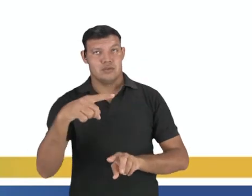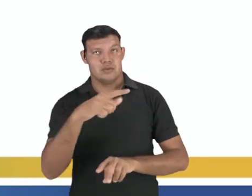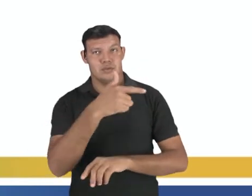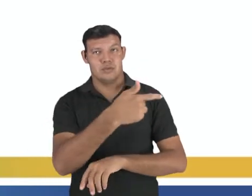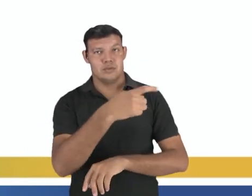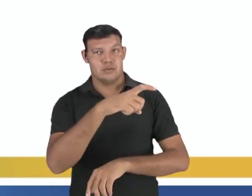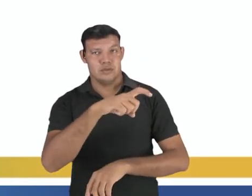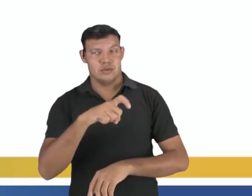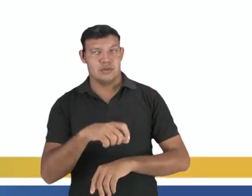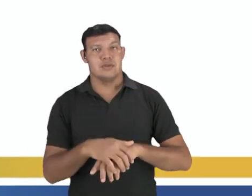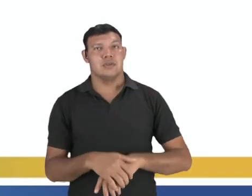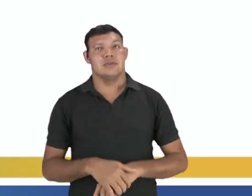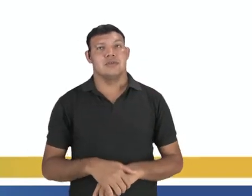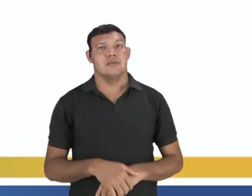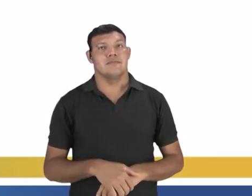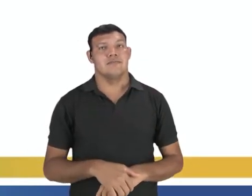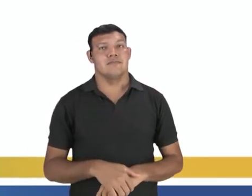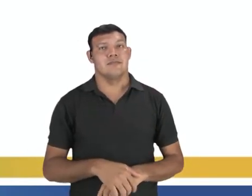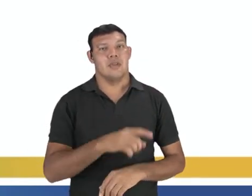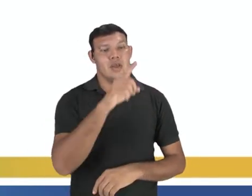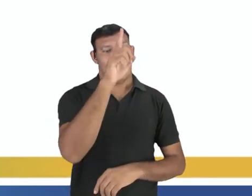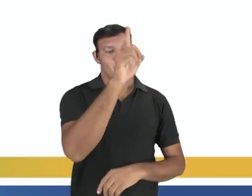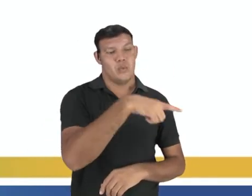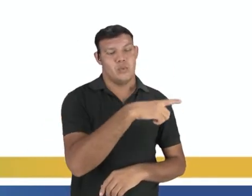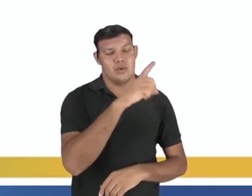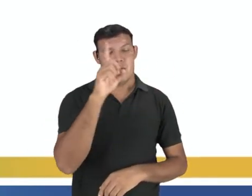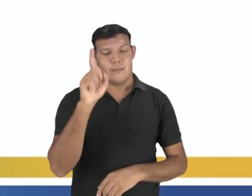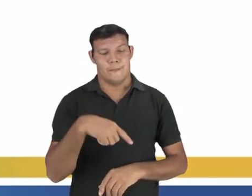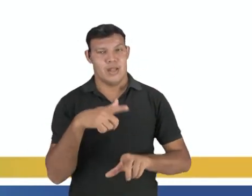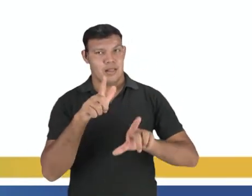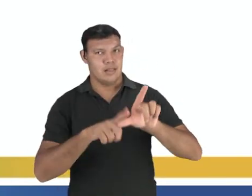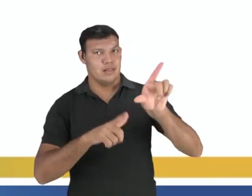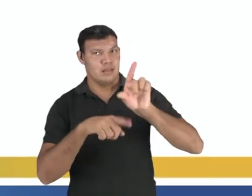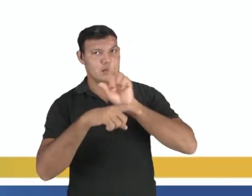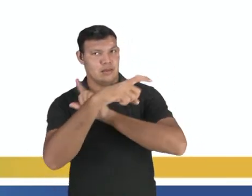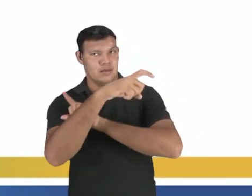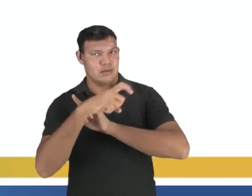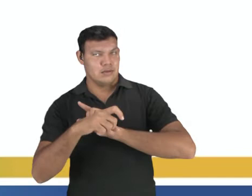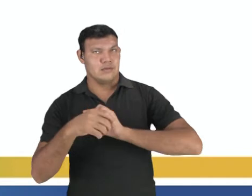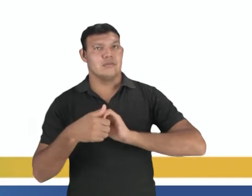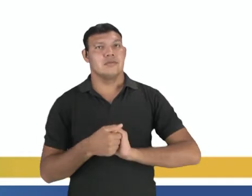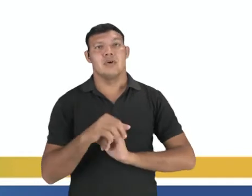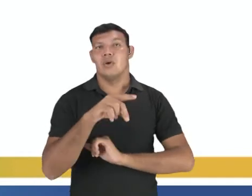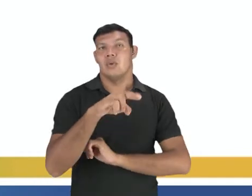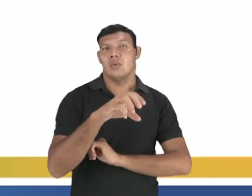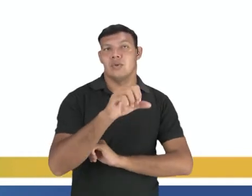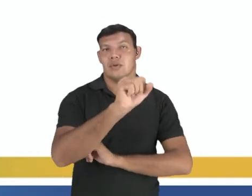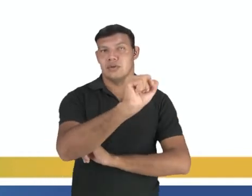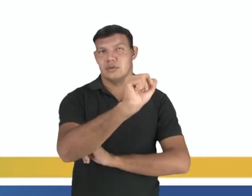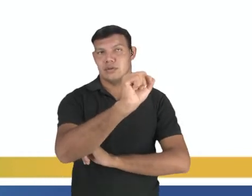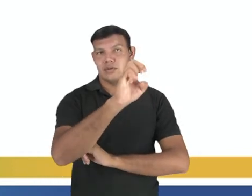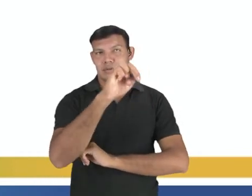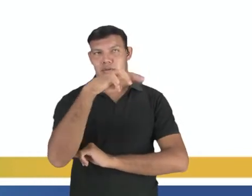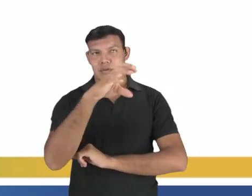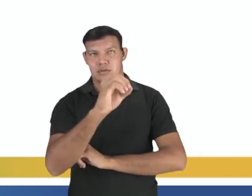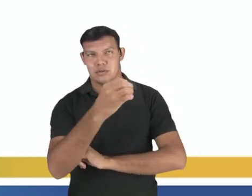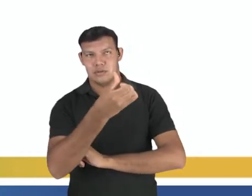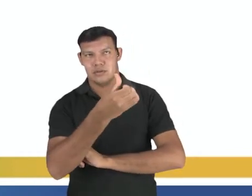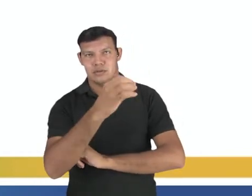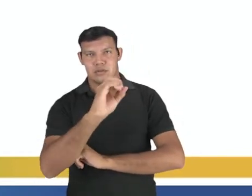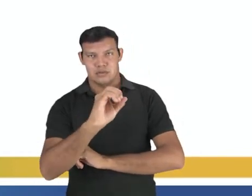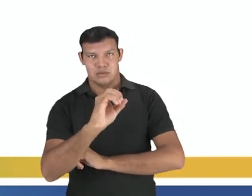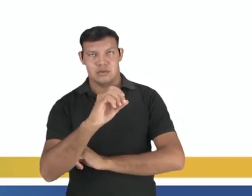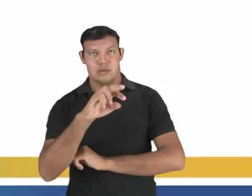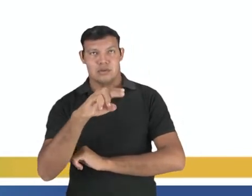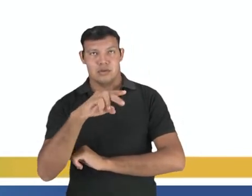2x. Se nós eliminarmos o x aí, cortar os dois x, vai ficar o quê? Seno de 60